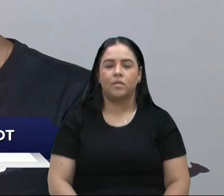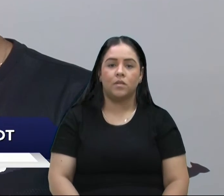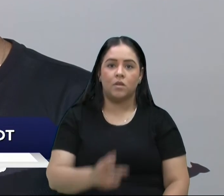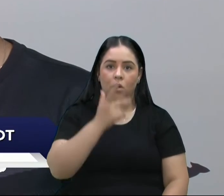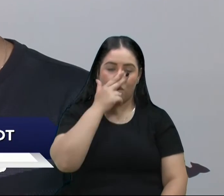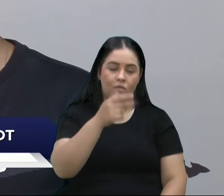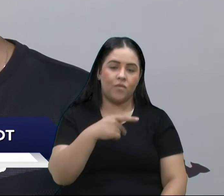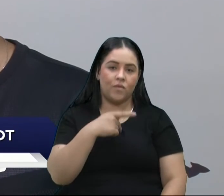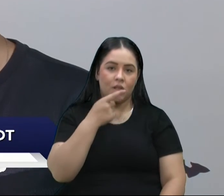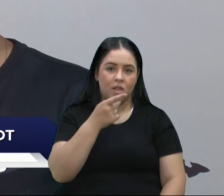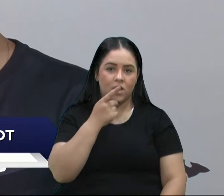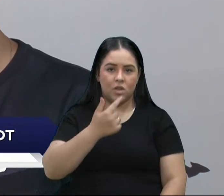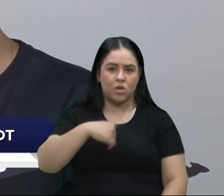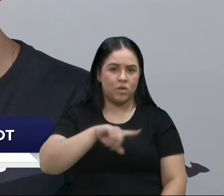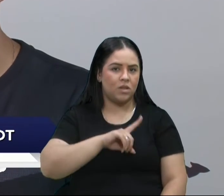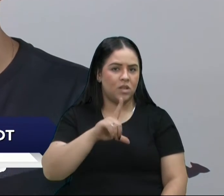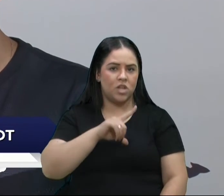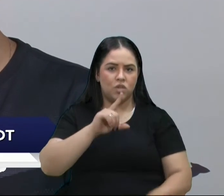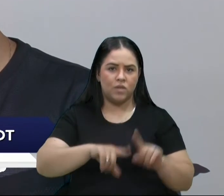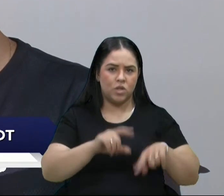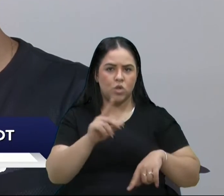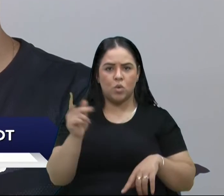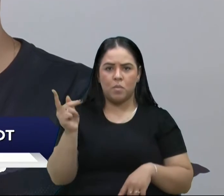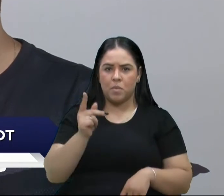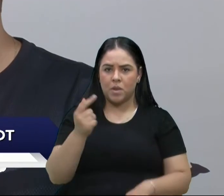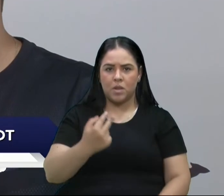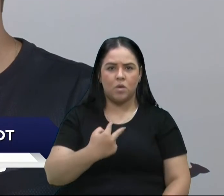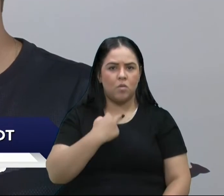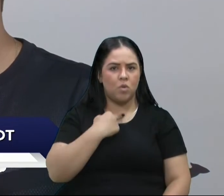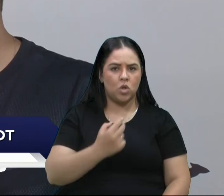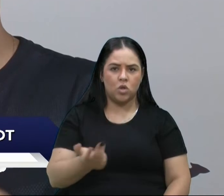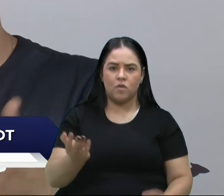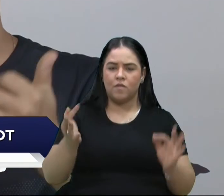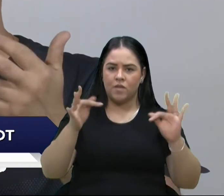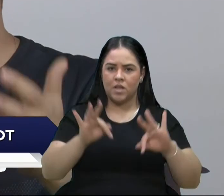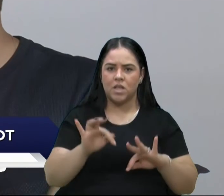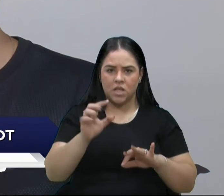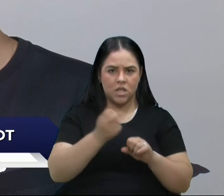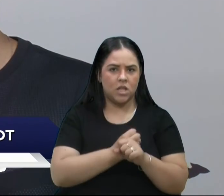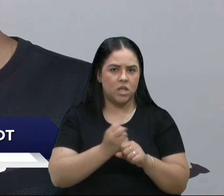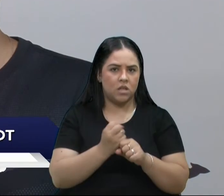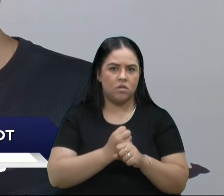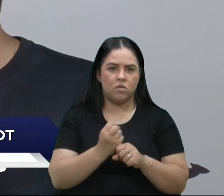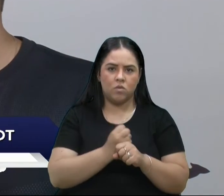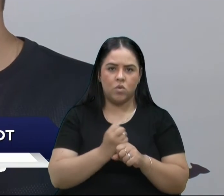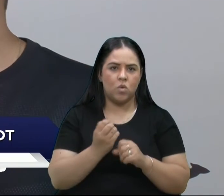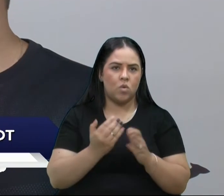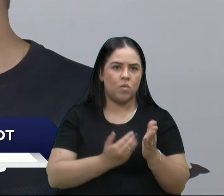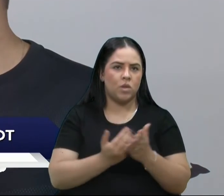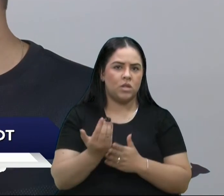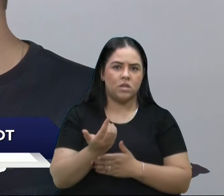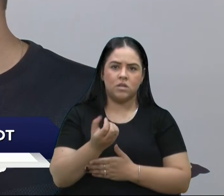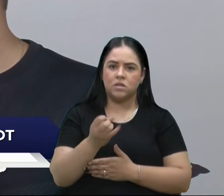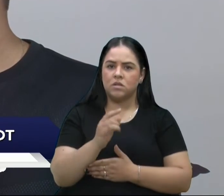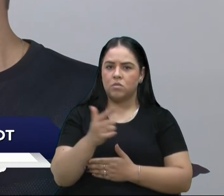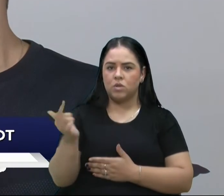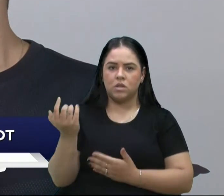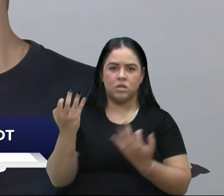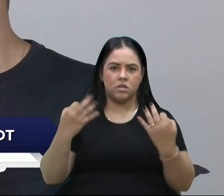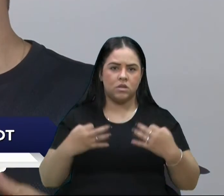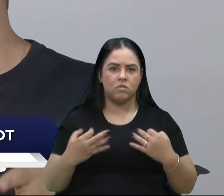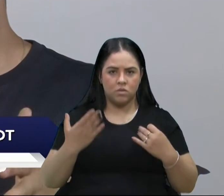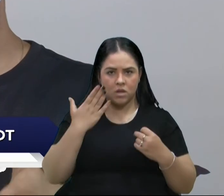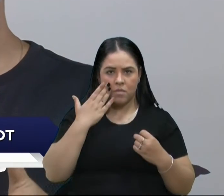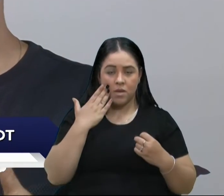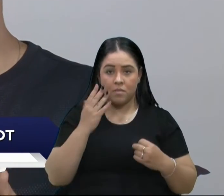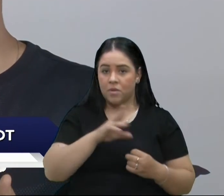que nós temos do Hospital Pompeia. Nós não podemos, né, terminar esse ano e iniciar o ano sem uma definição.